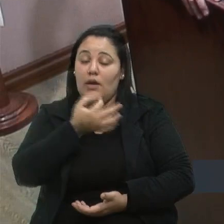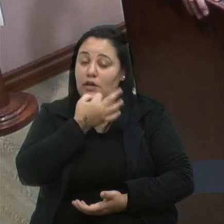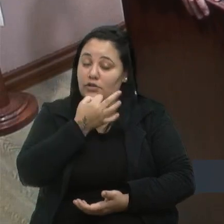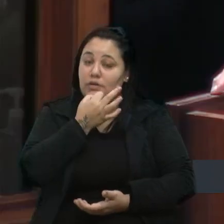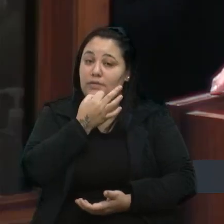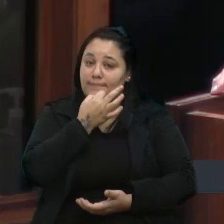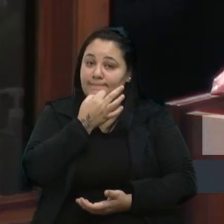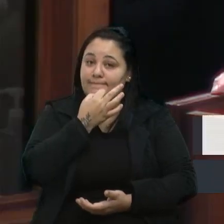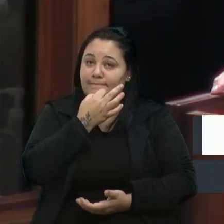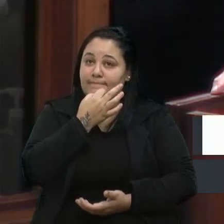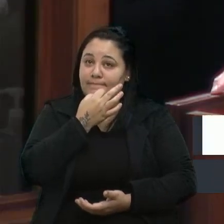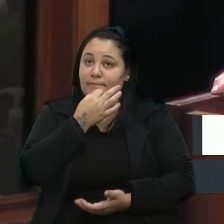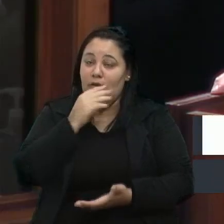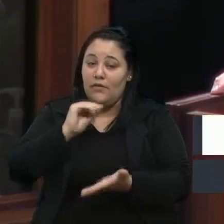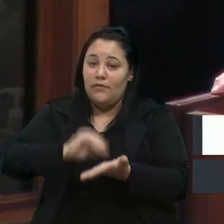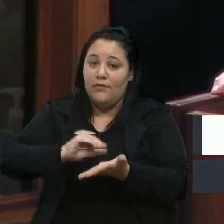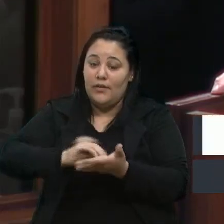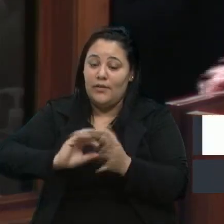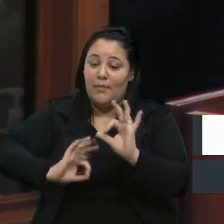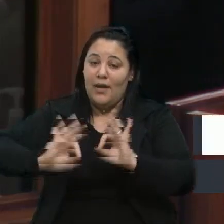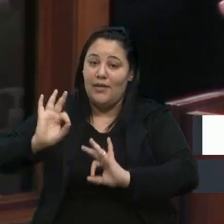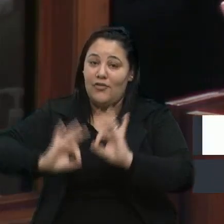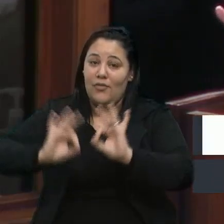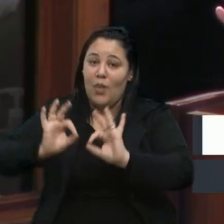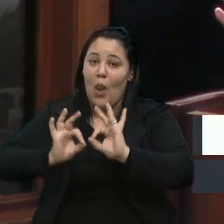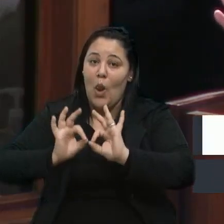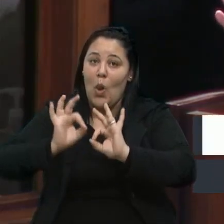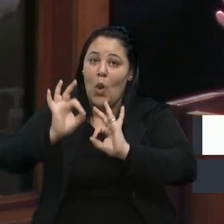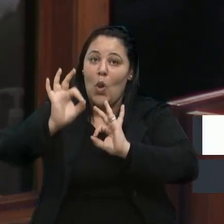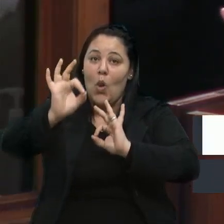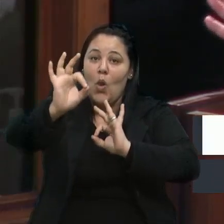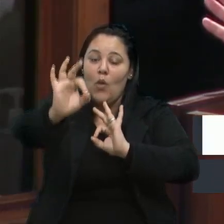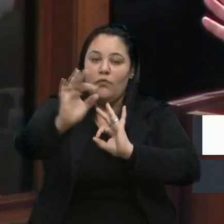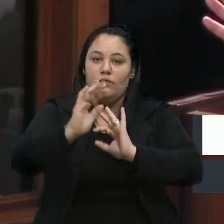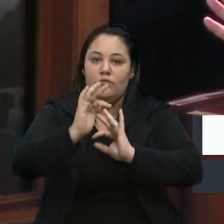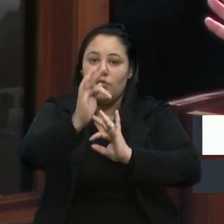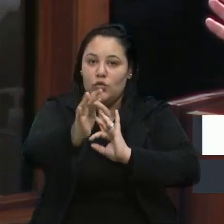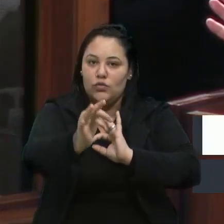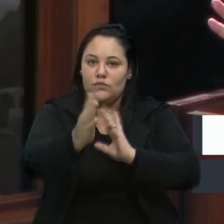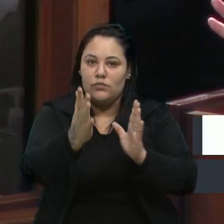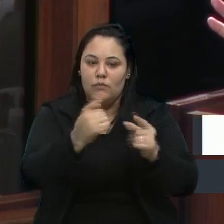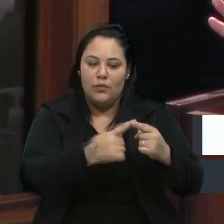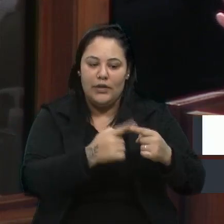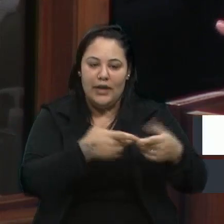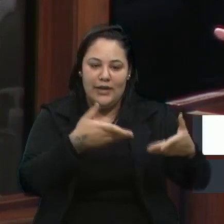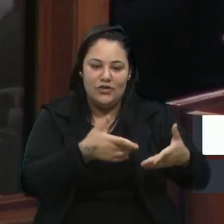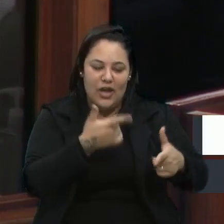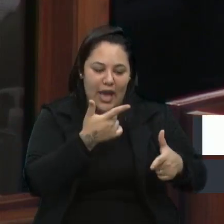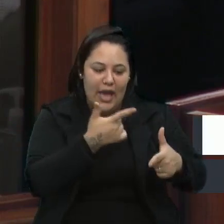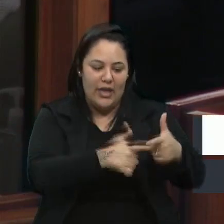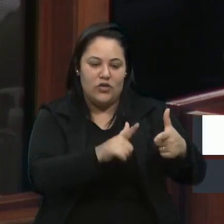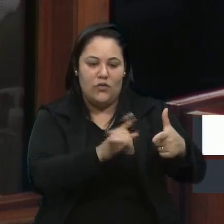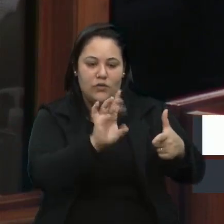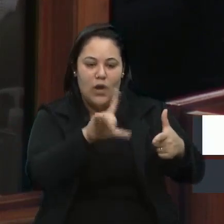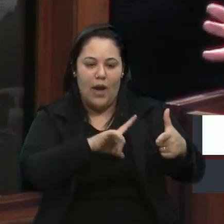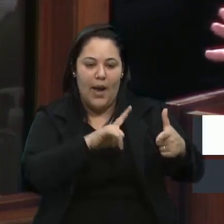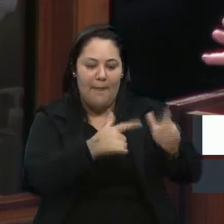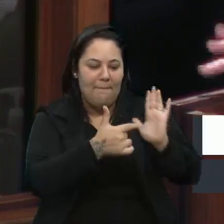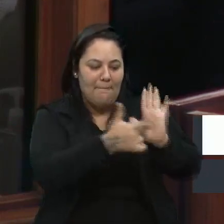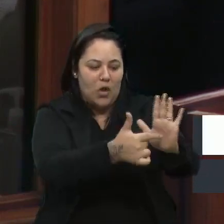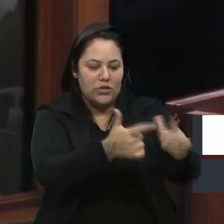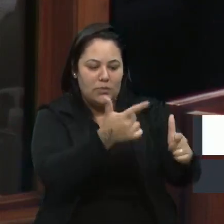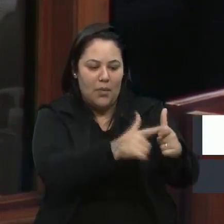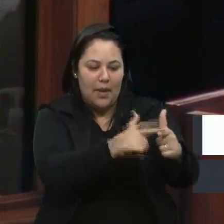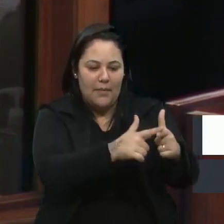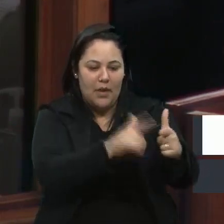um planejamento a longo prazo nessa cidade. A gente só apaga fogo aqui, é só incêndio. Quando tem uma verba, procura um projeto, não tem